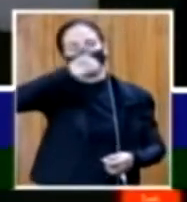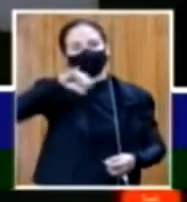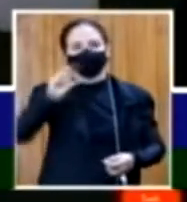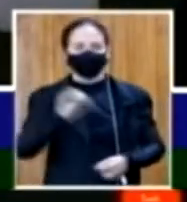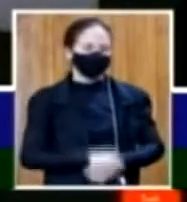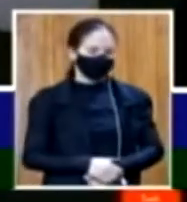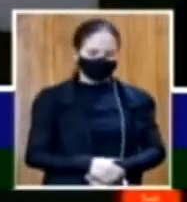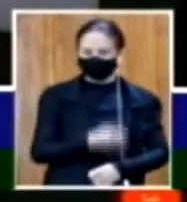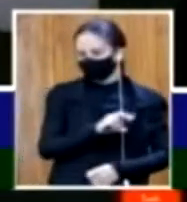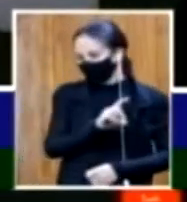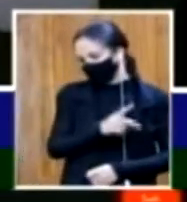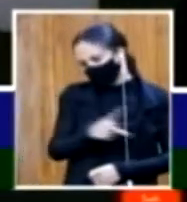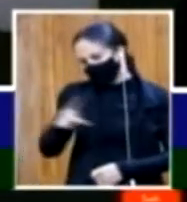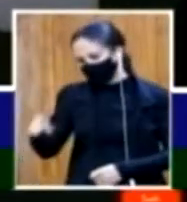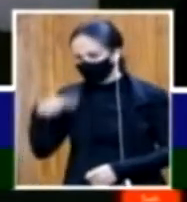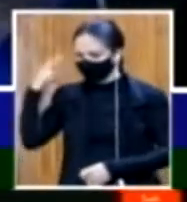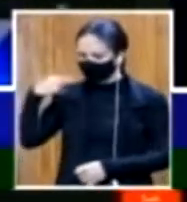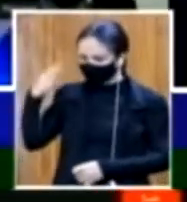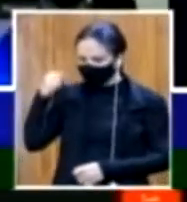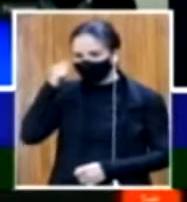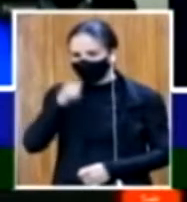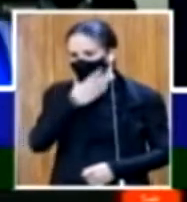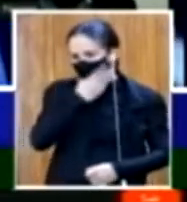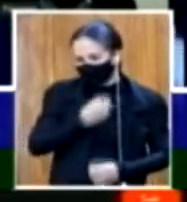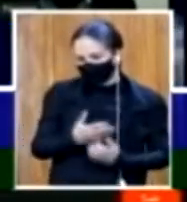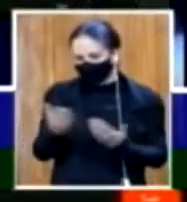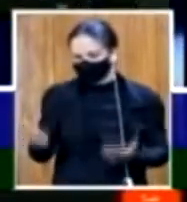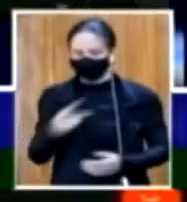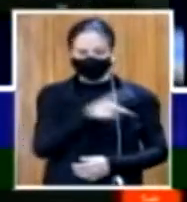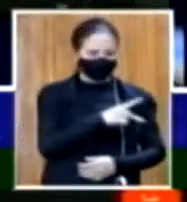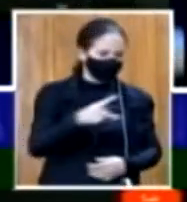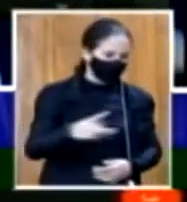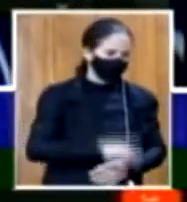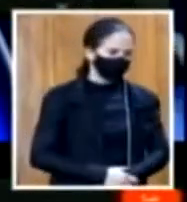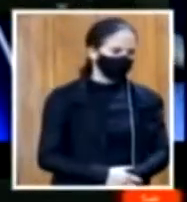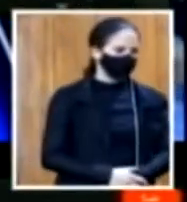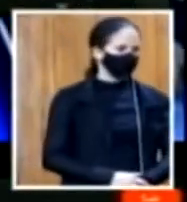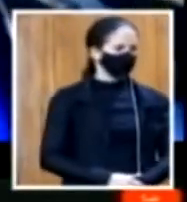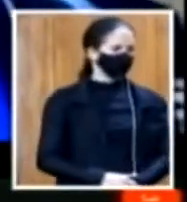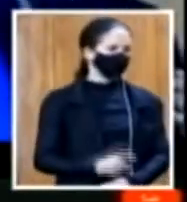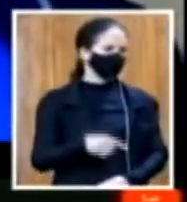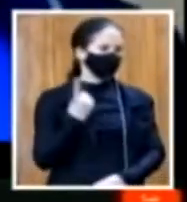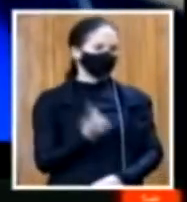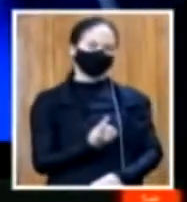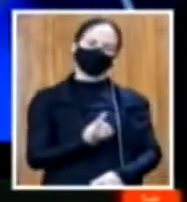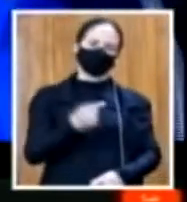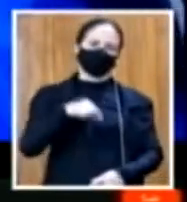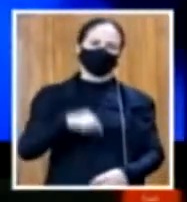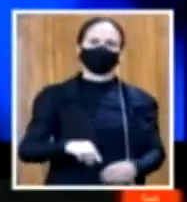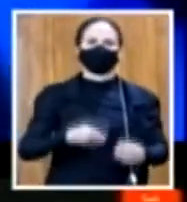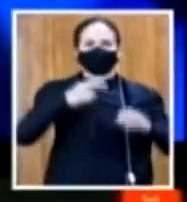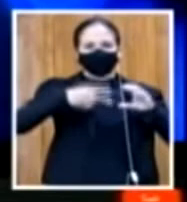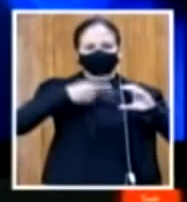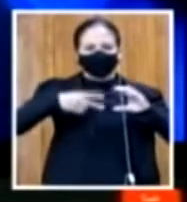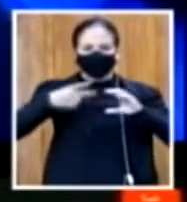Senhor presidente, senhores vereadores e vereadoras, senhor presidente, nós convidamos essa casa, o